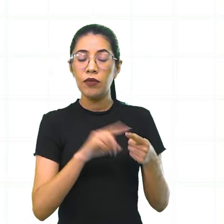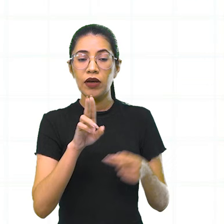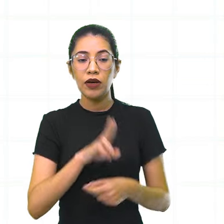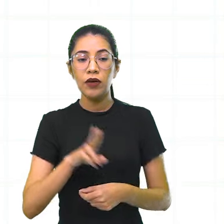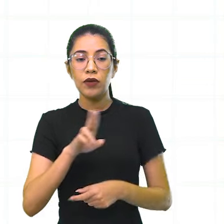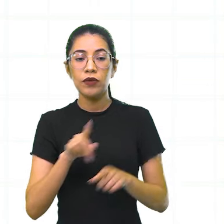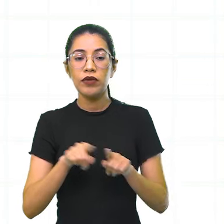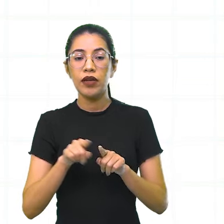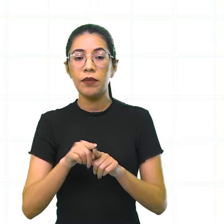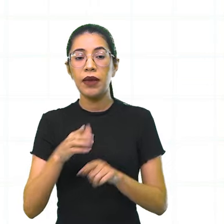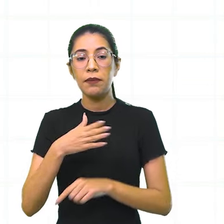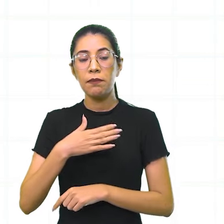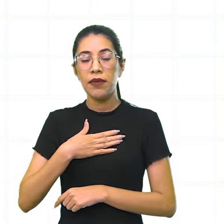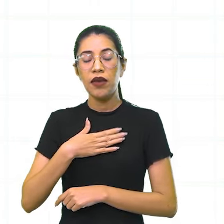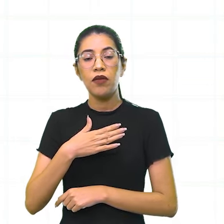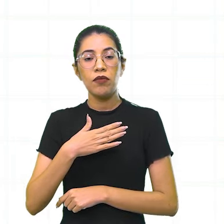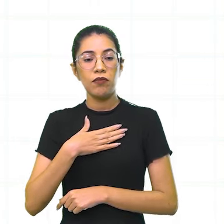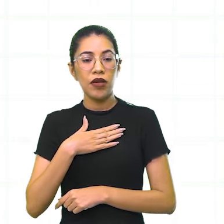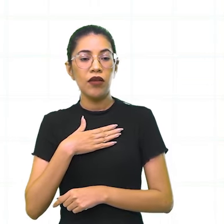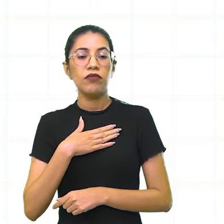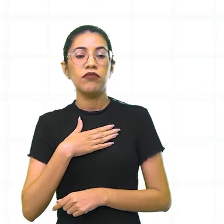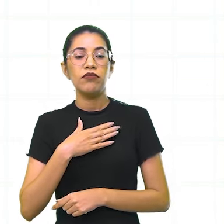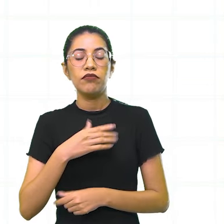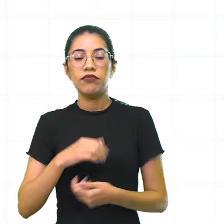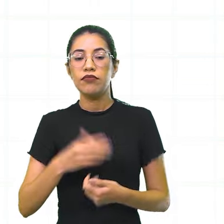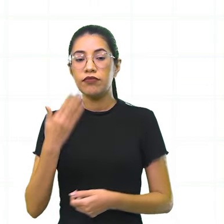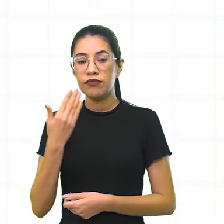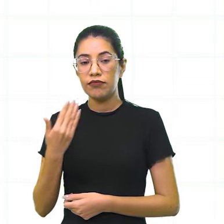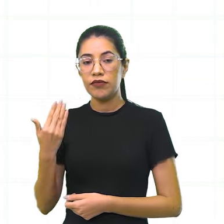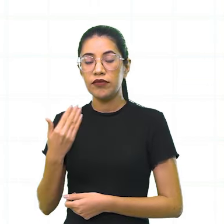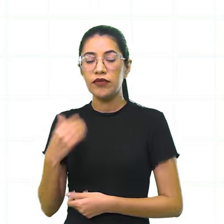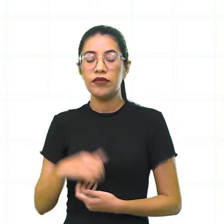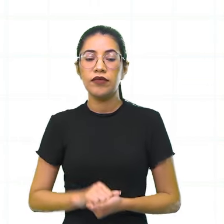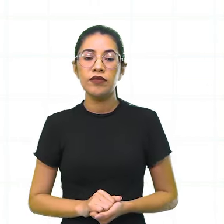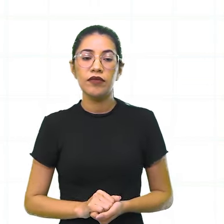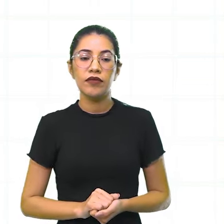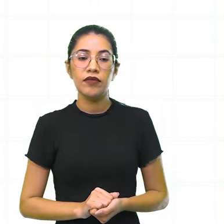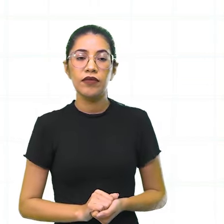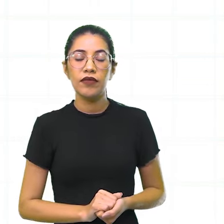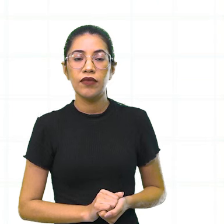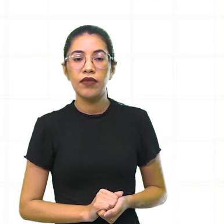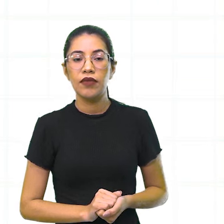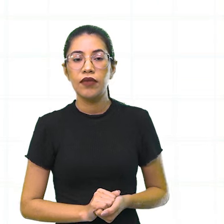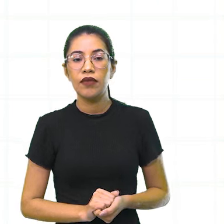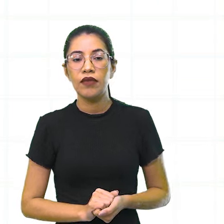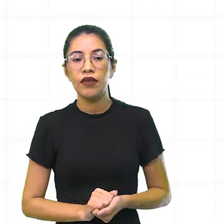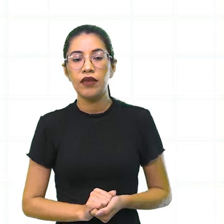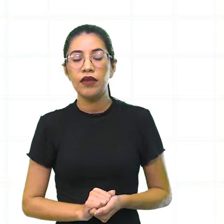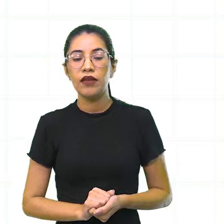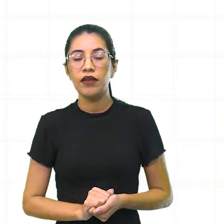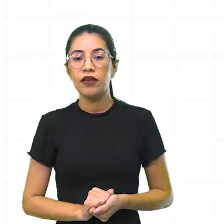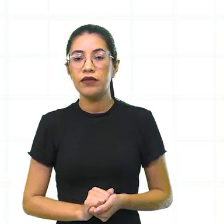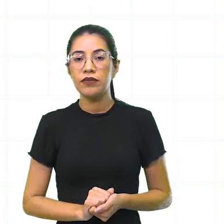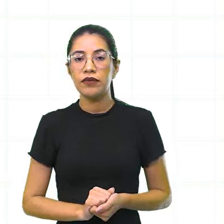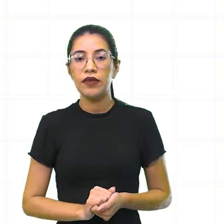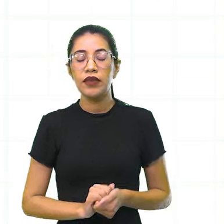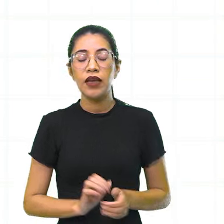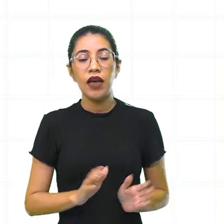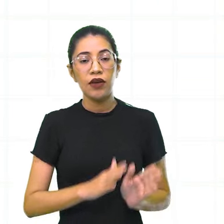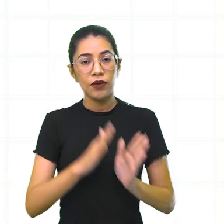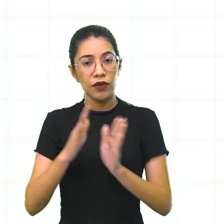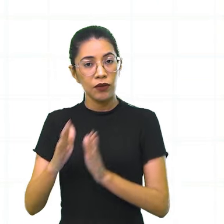pronomes meu, meus, minha, minhas, nosso, nossa, nossas, tá? E